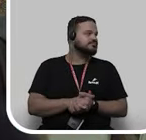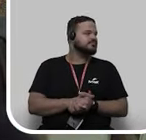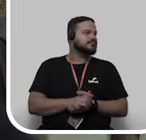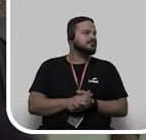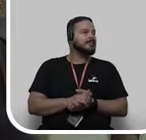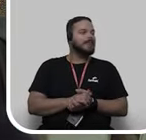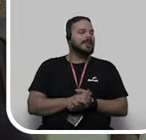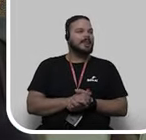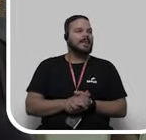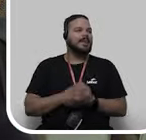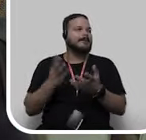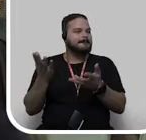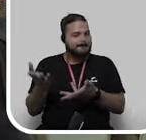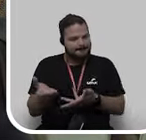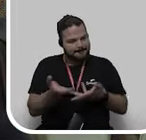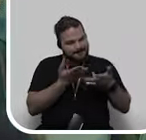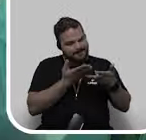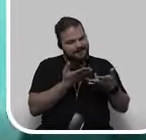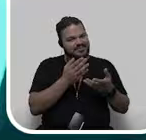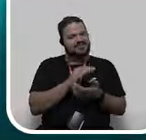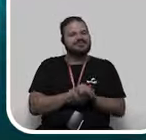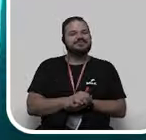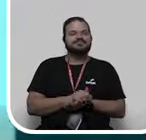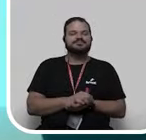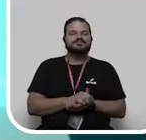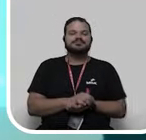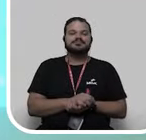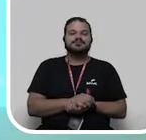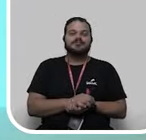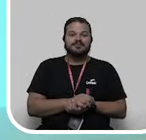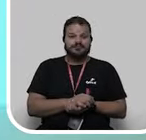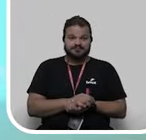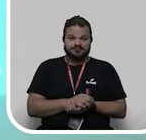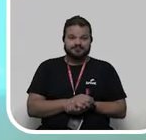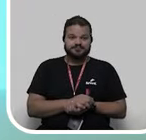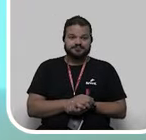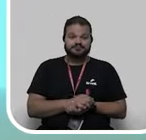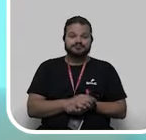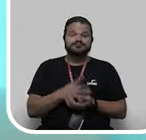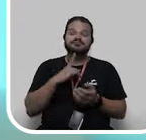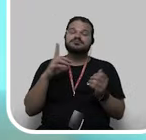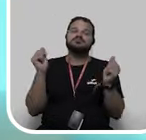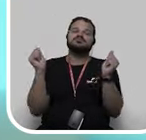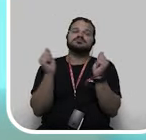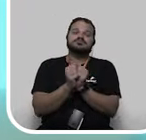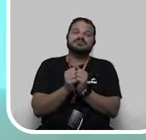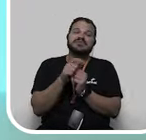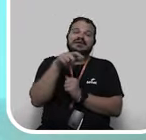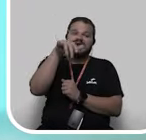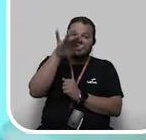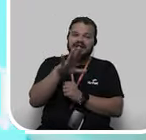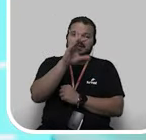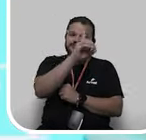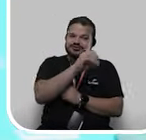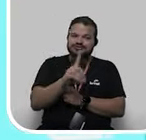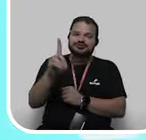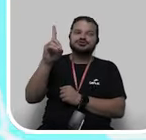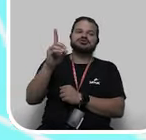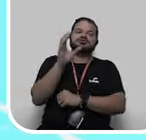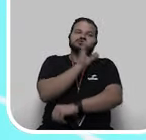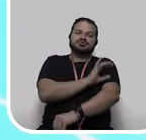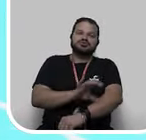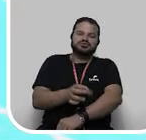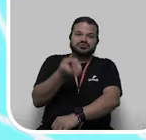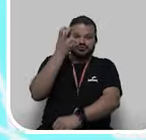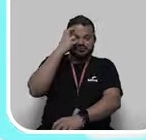vontade. Seja bem-vindo. E eles estarão juntos com ela, que é diretora de cultura de segurança e